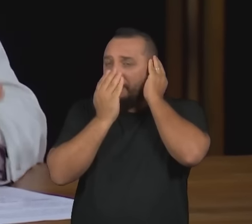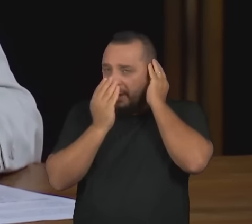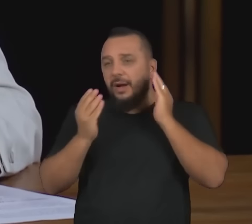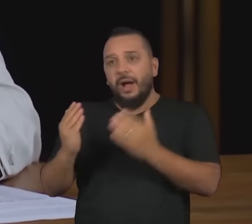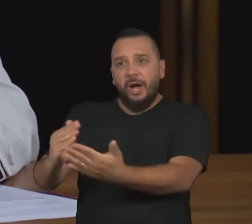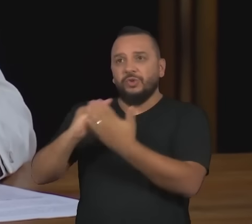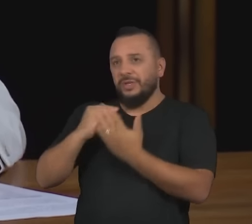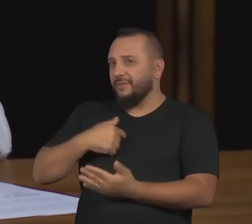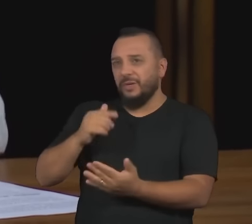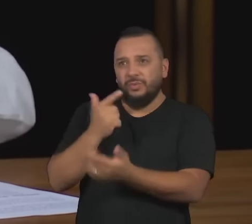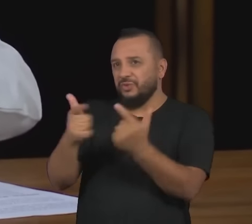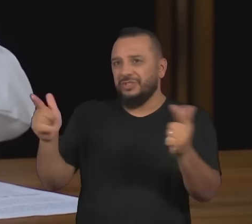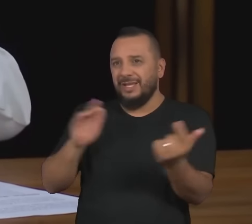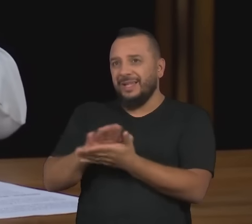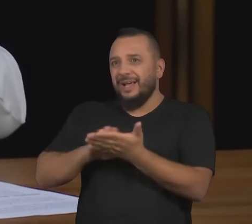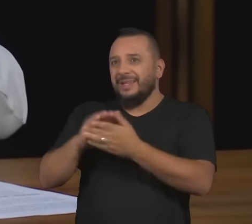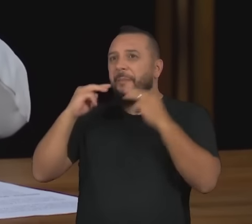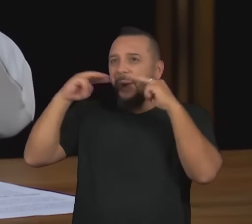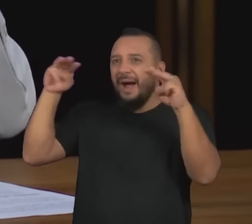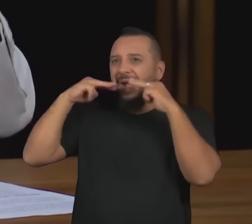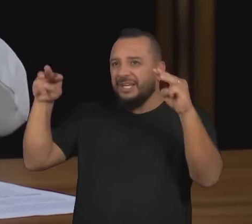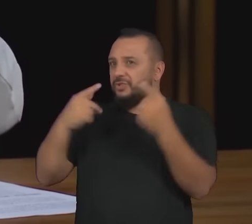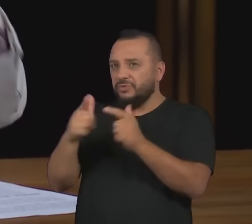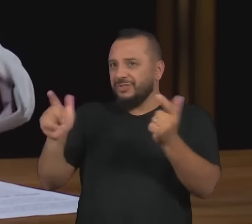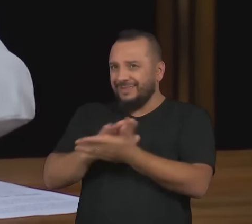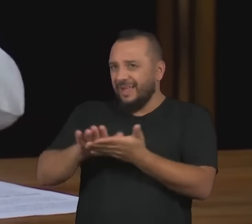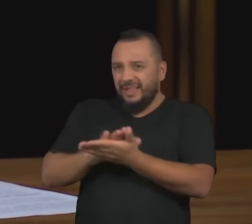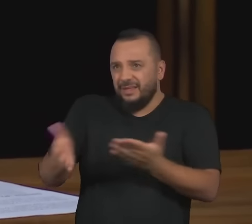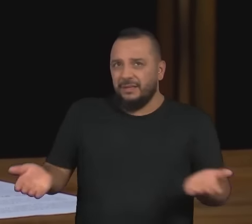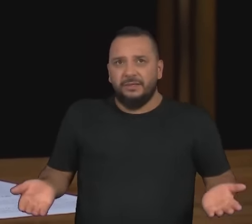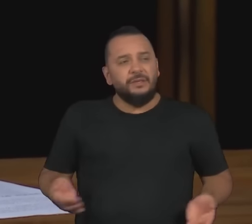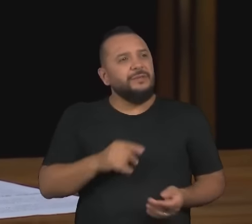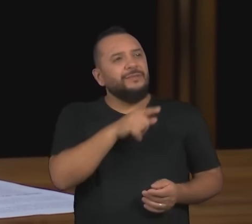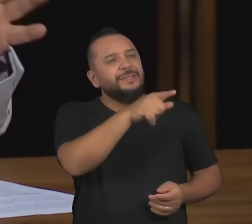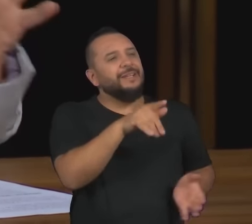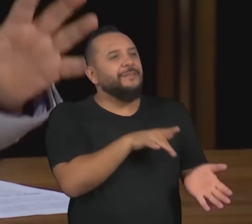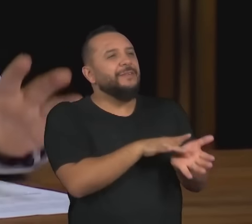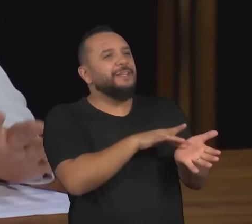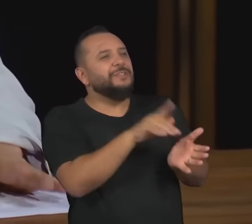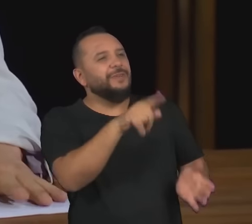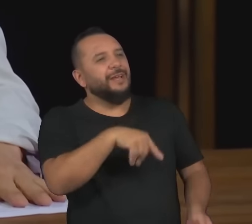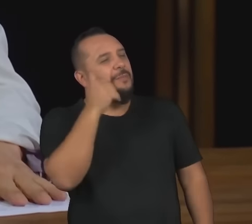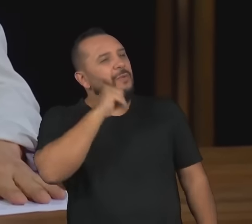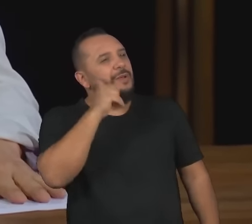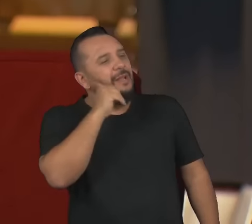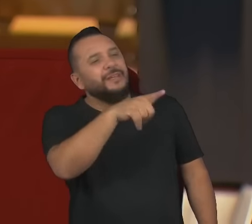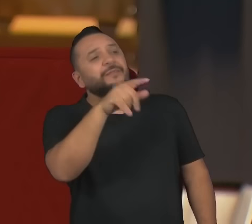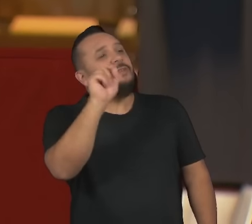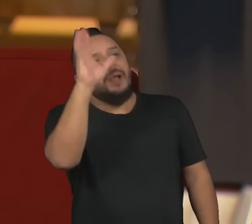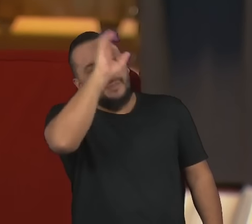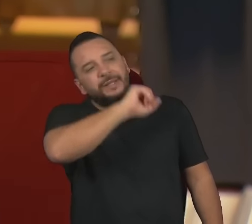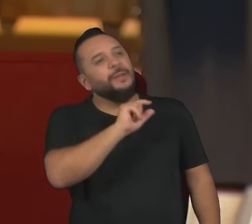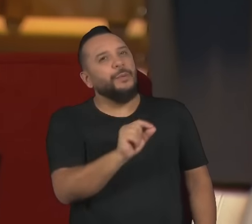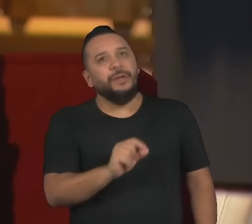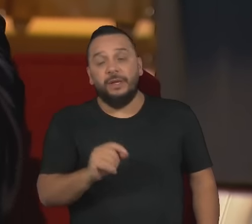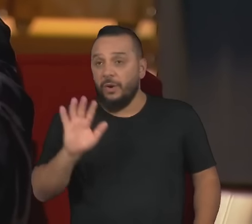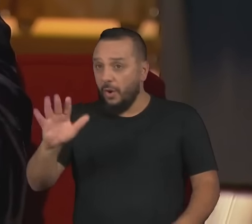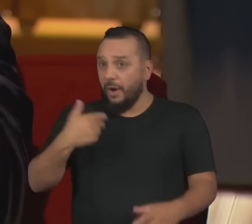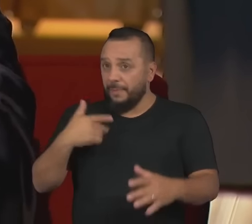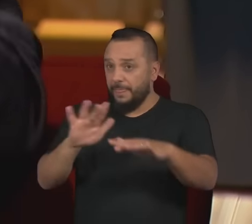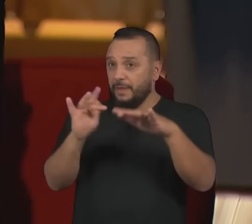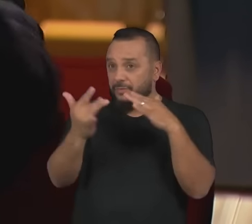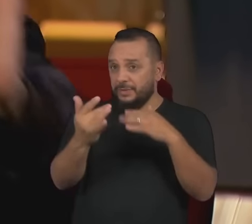você aprendeu com isso? Se colocando como mulher, o que você aprendeu sobre a natureza humana? A primeira coisa que eu quero dizer é o seguinte, rede social para